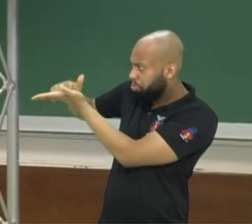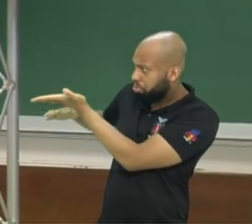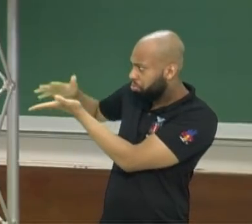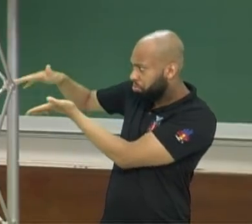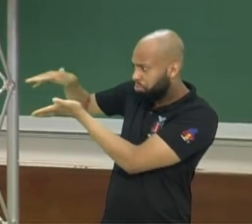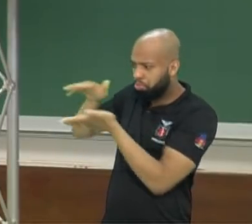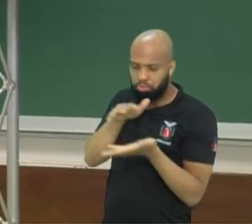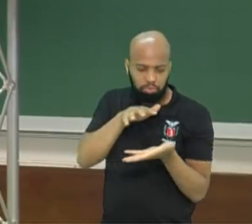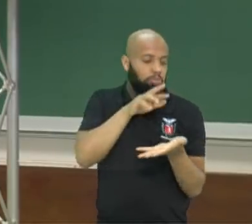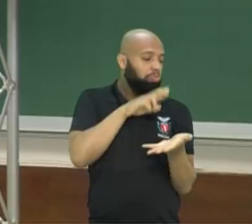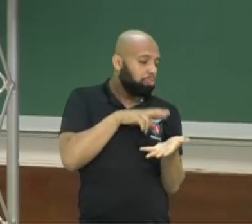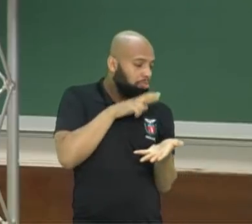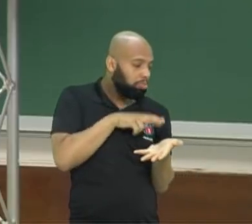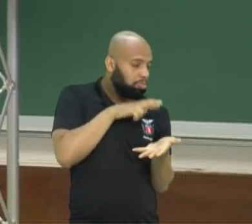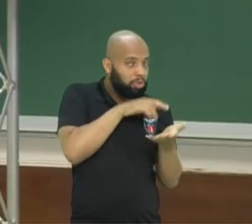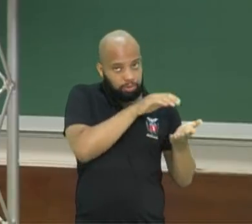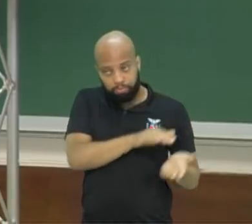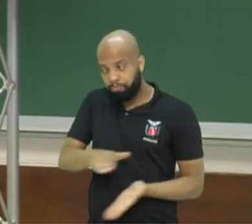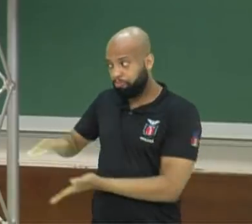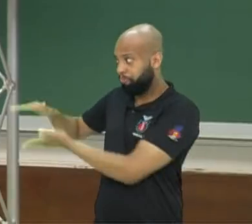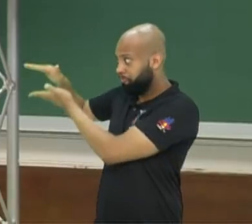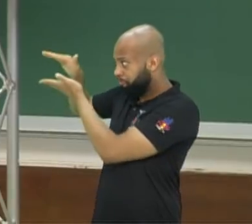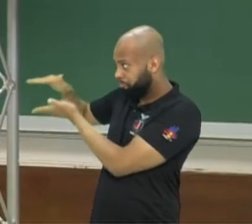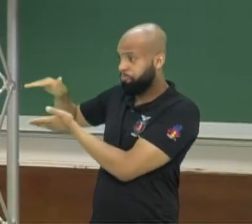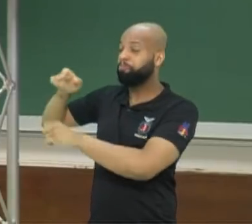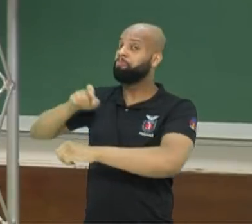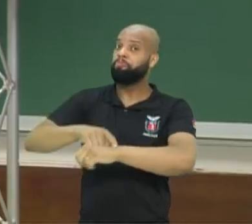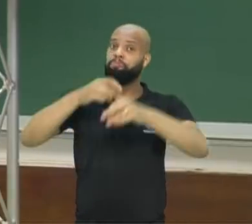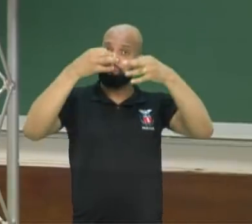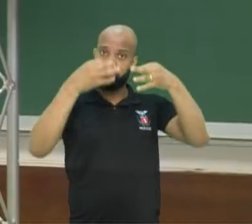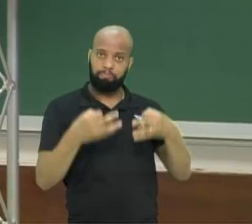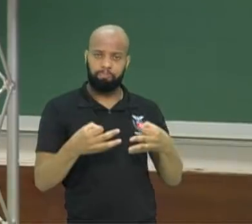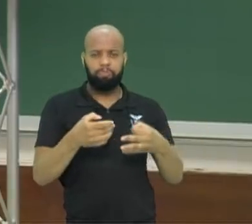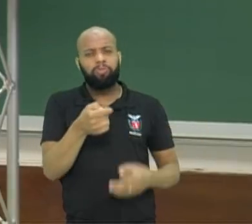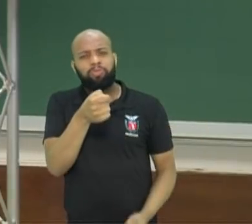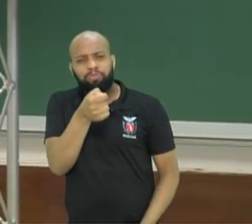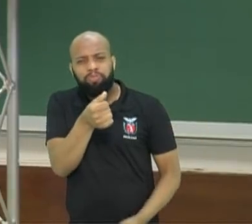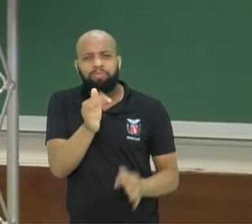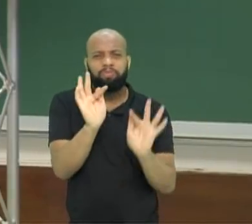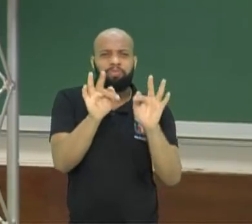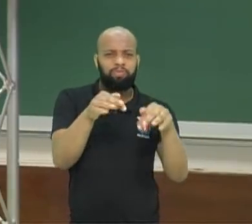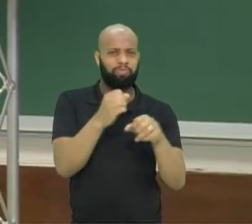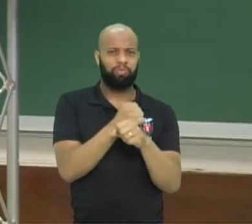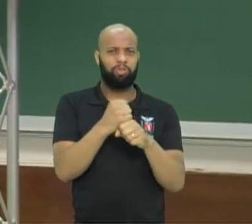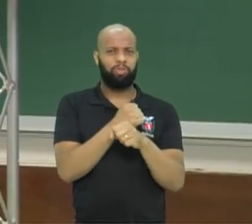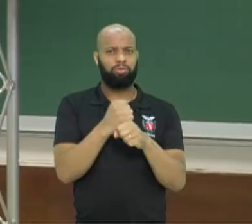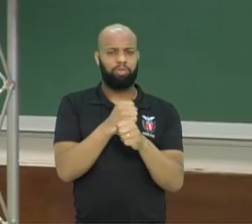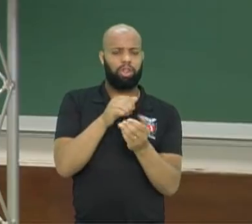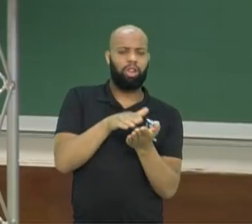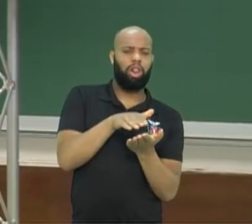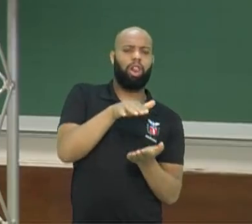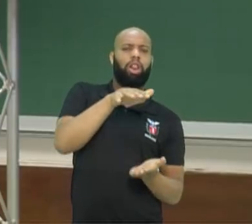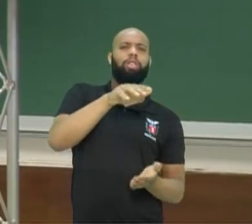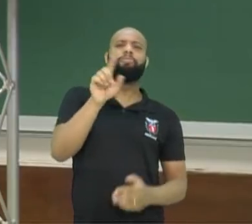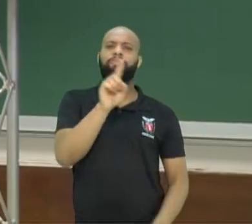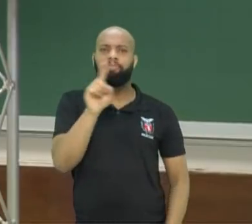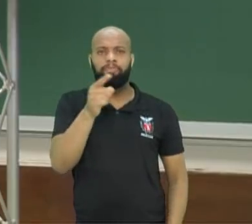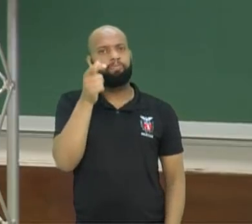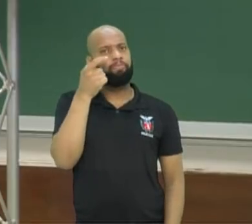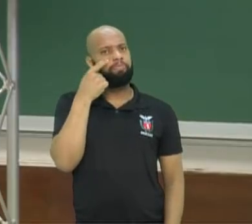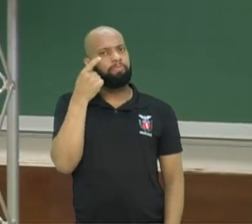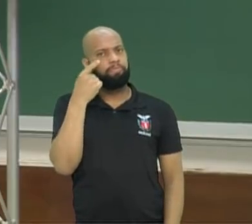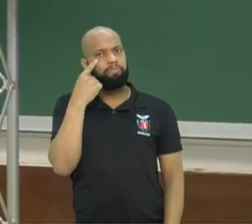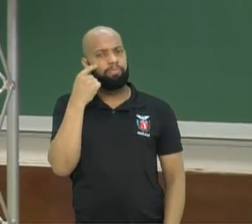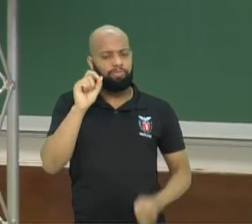esqueça disso e não deixe acumular, tá bom? Vamos lá, já está quase terminando, então não deixe acumular. Dá uma olhadinha, fez